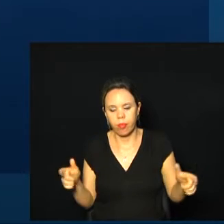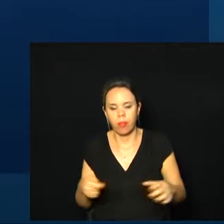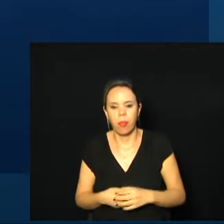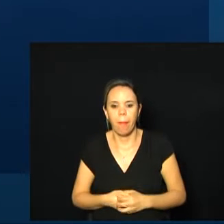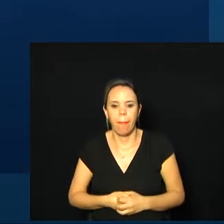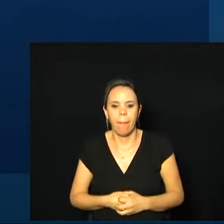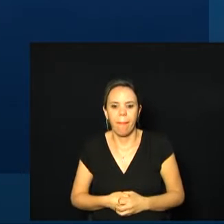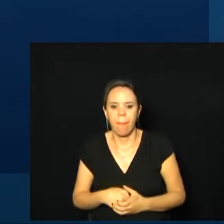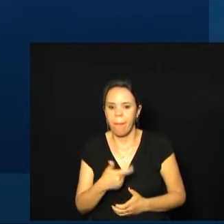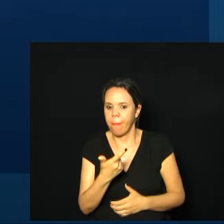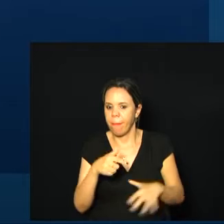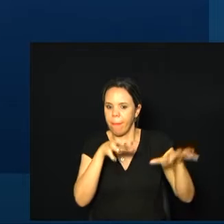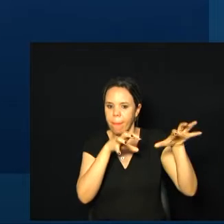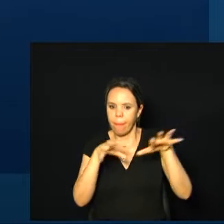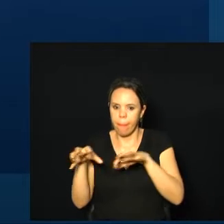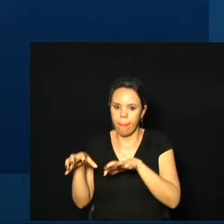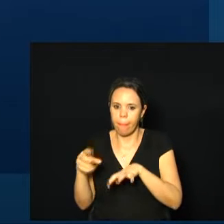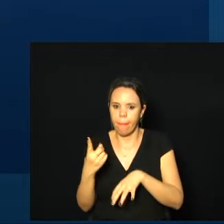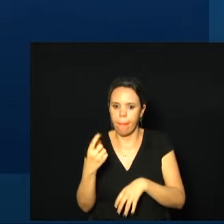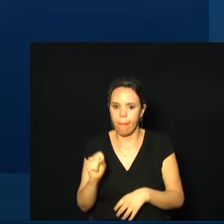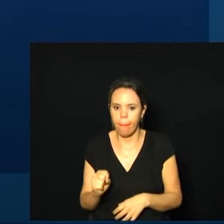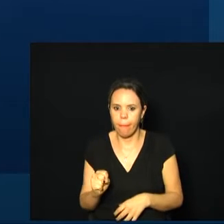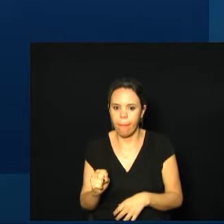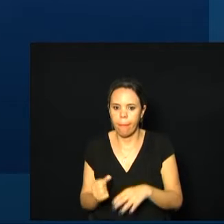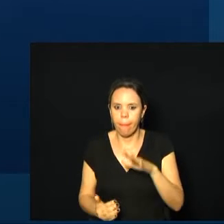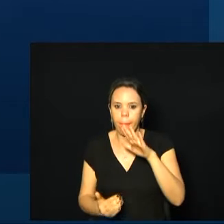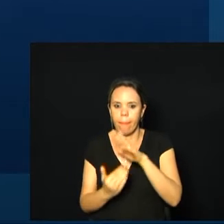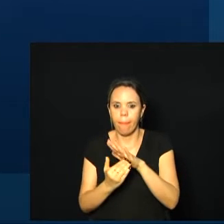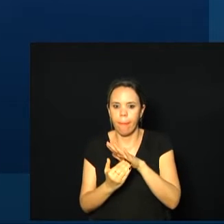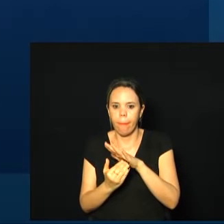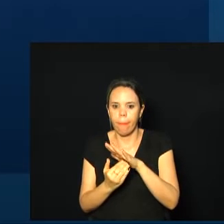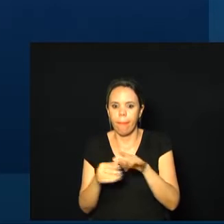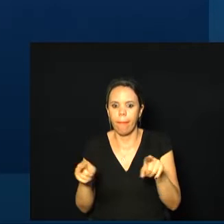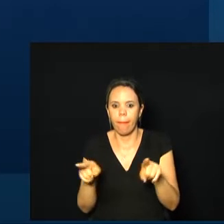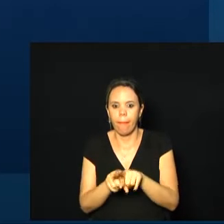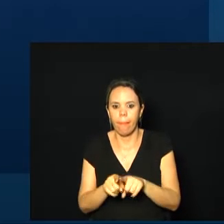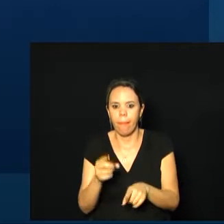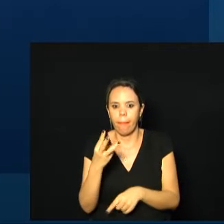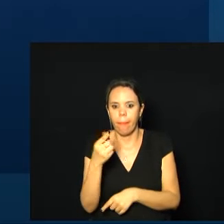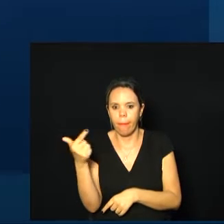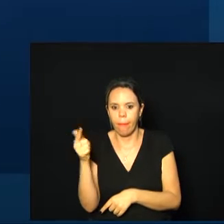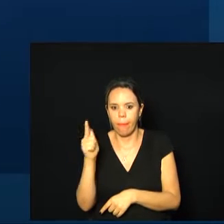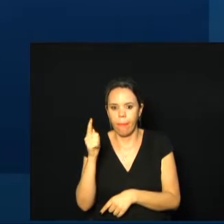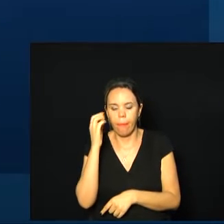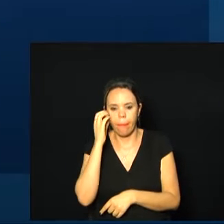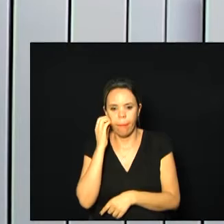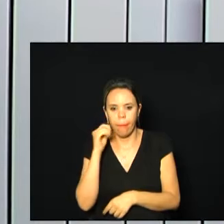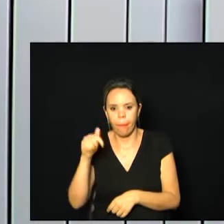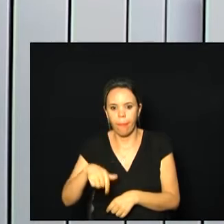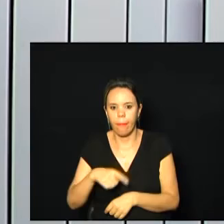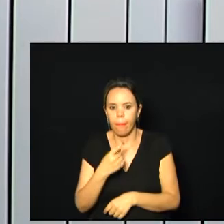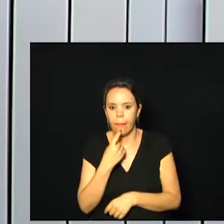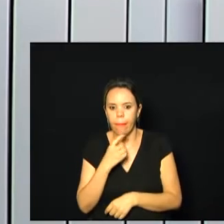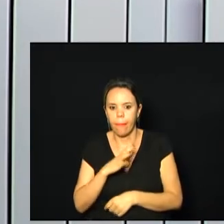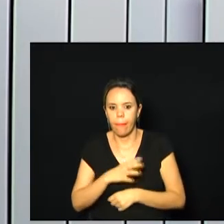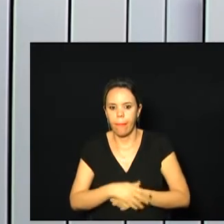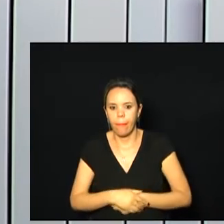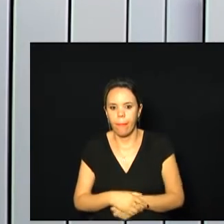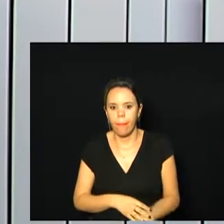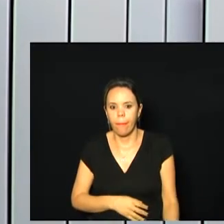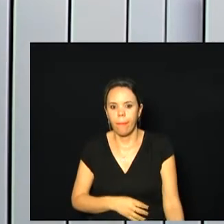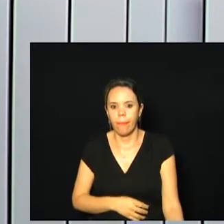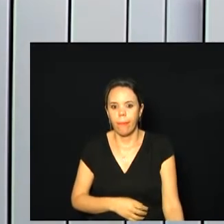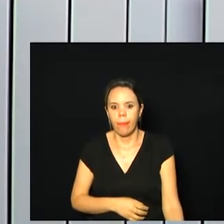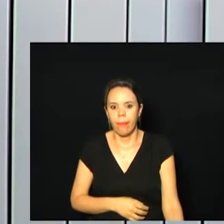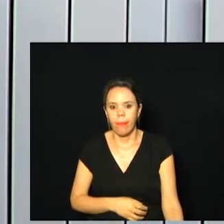mas sem previsão de chuva, mínima de 18. A máxima também é de 32 graus aqui para a cidade de